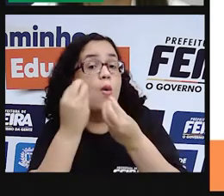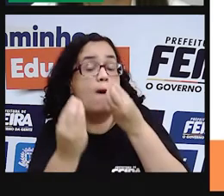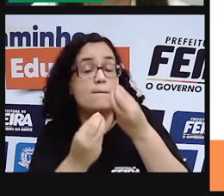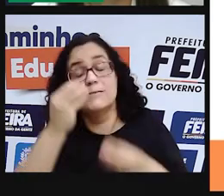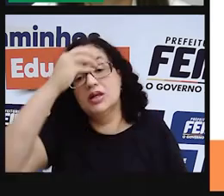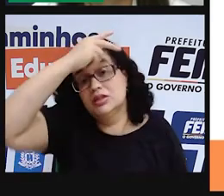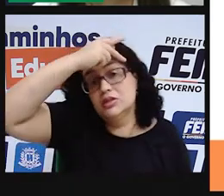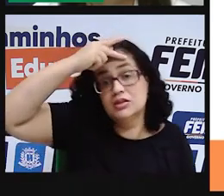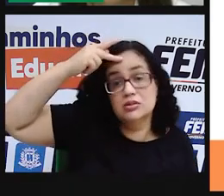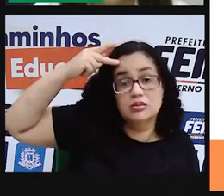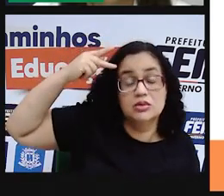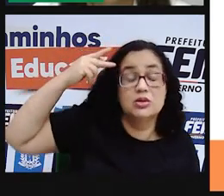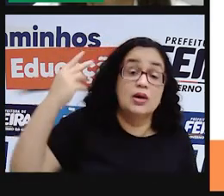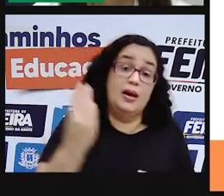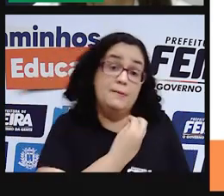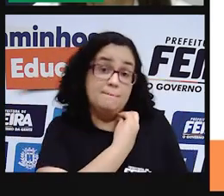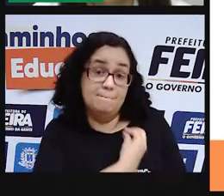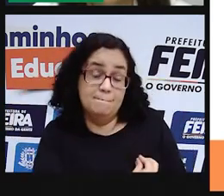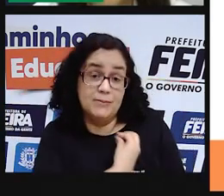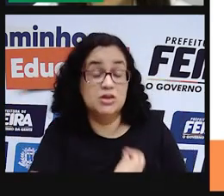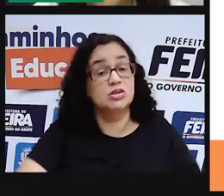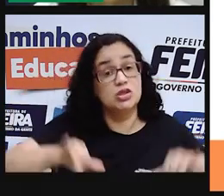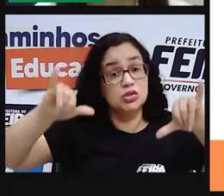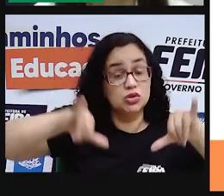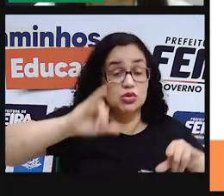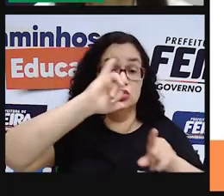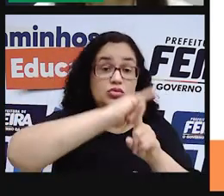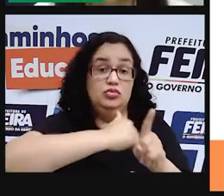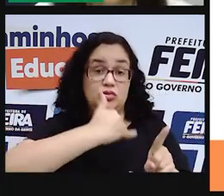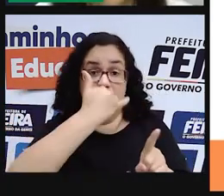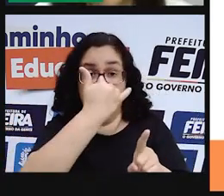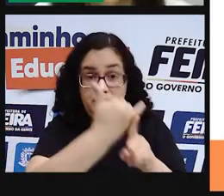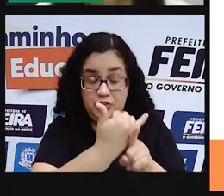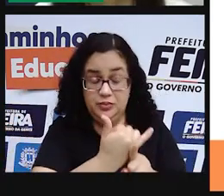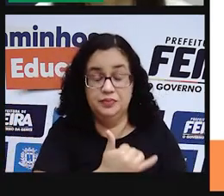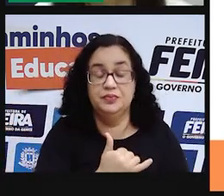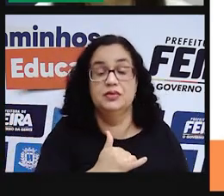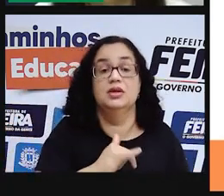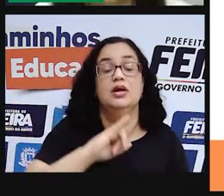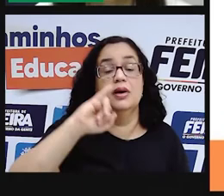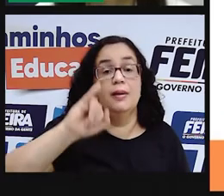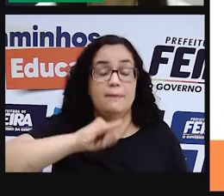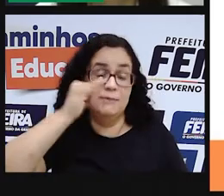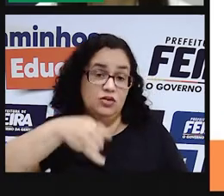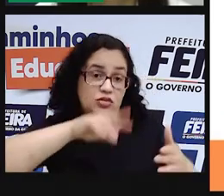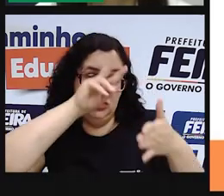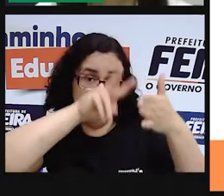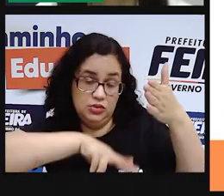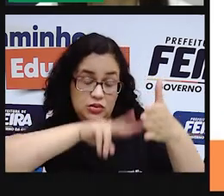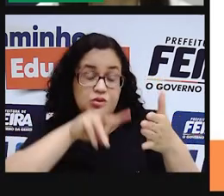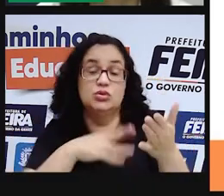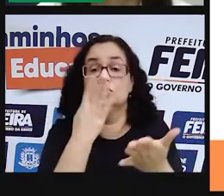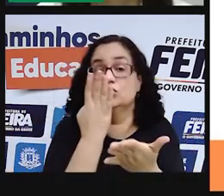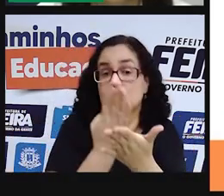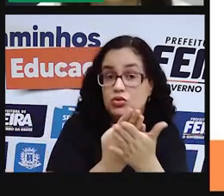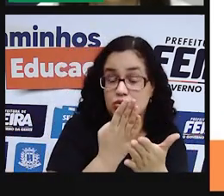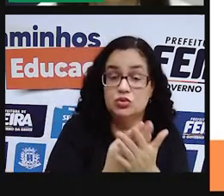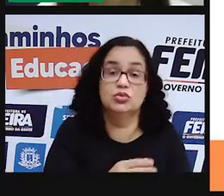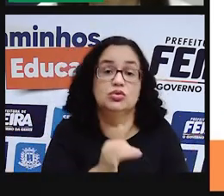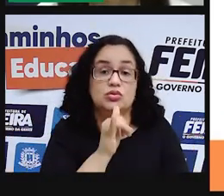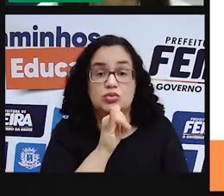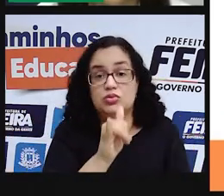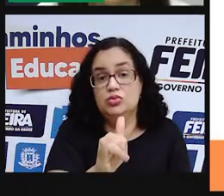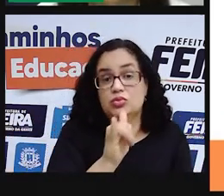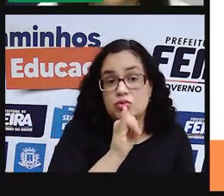pessoas que presenciam ou que sofrem o bullying aproveitar a leitura, né, e o estudo, as informações